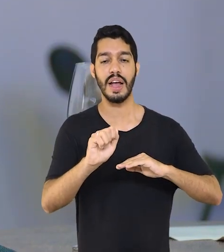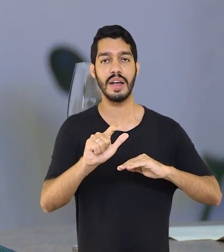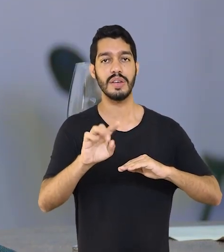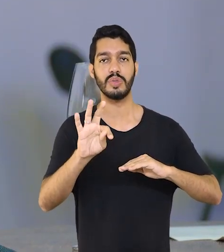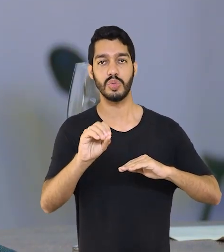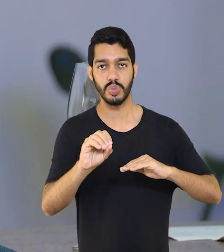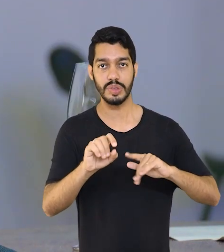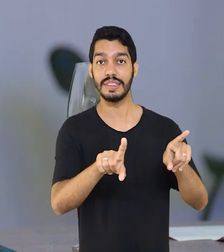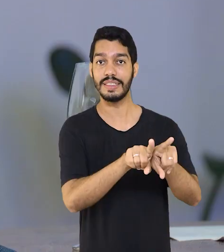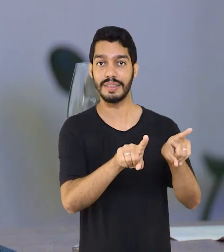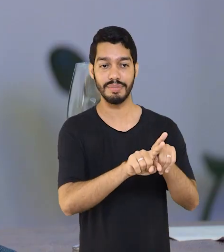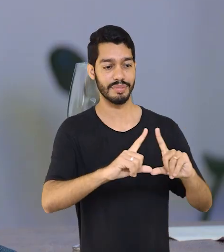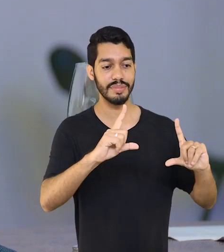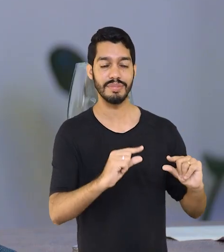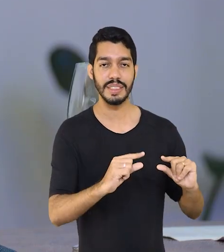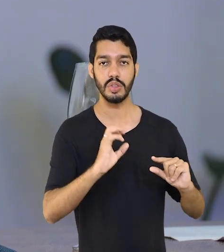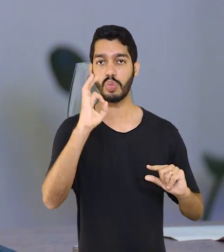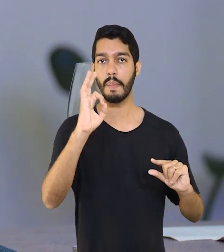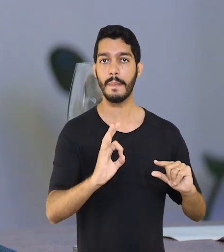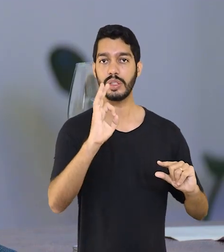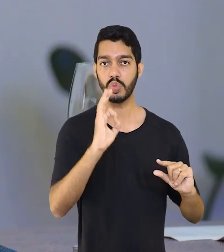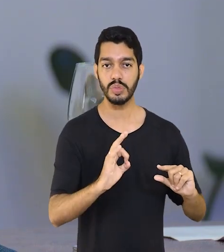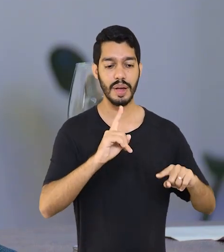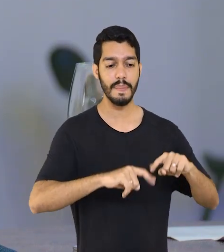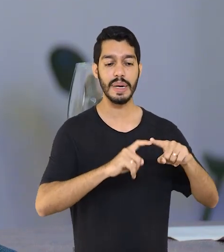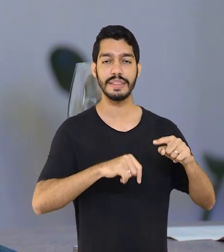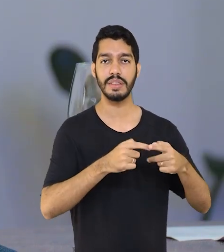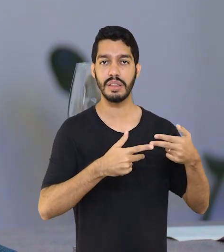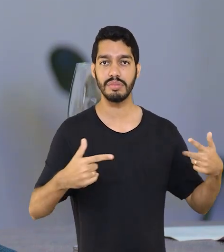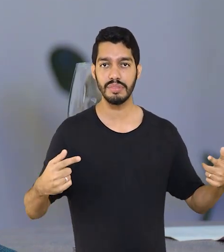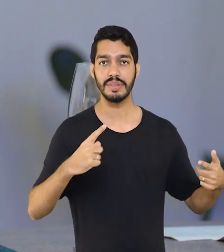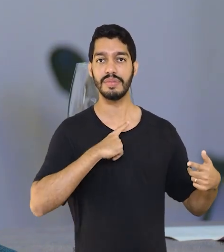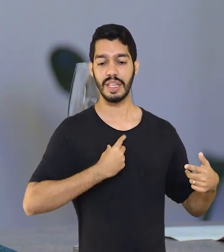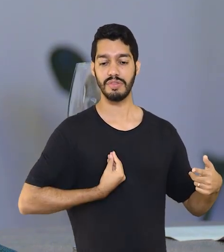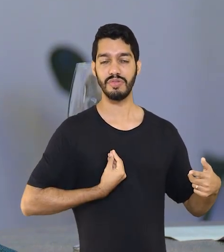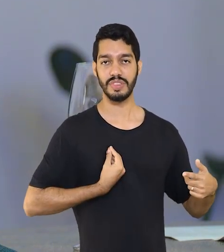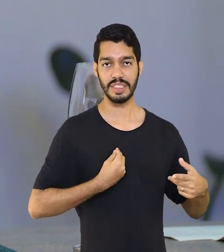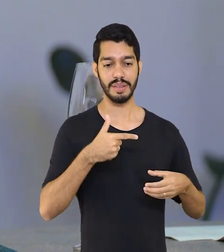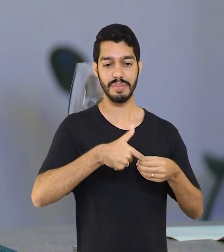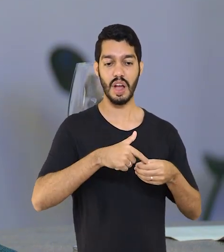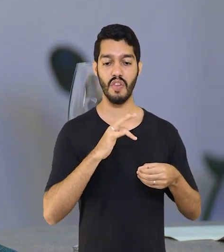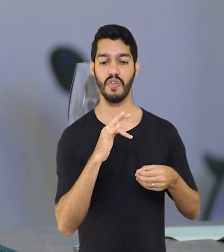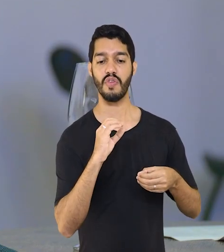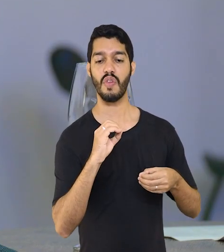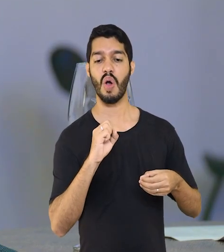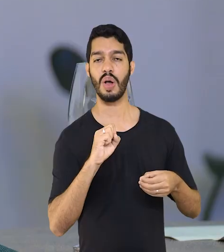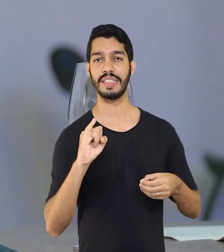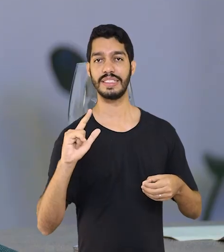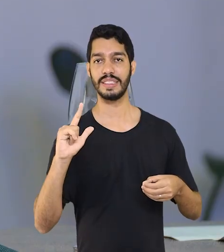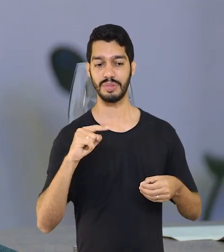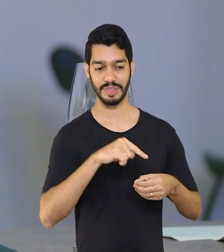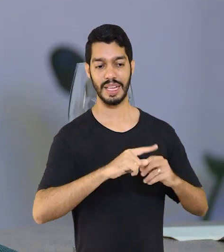também reduzir o percentual, né, de matéria-prima que é de origem fóssil, né, no